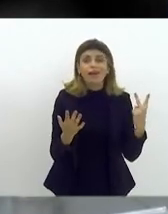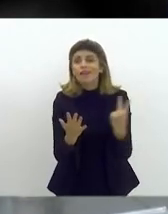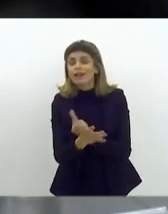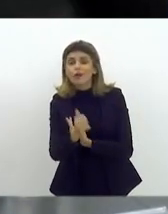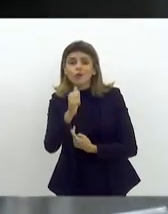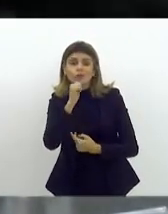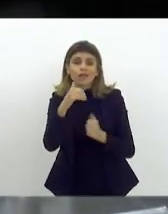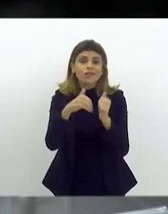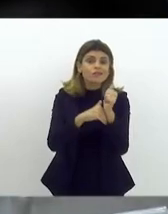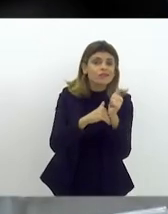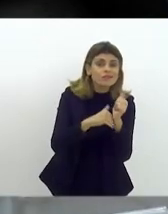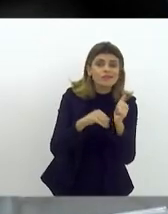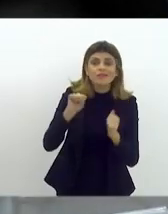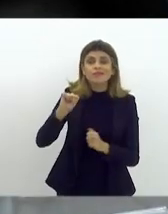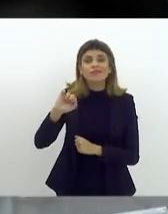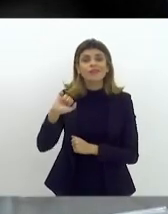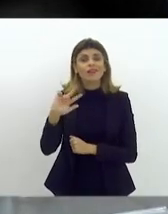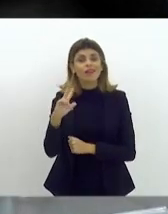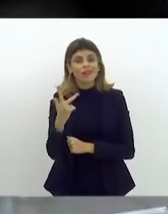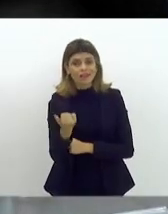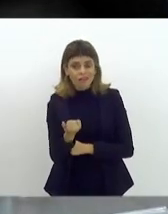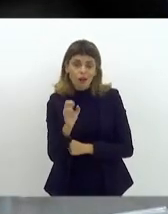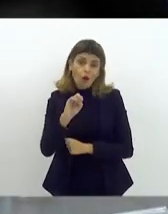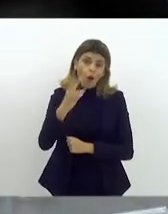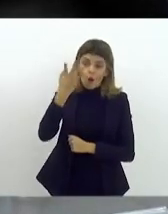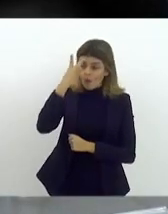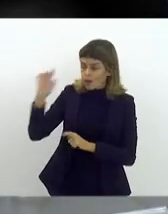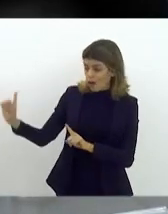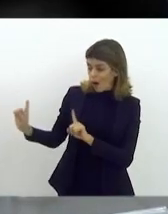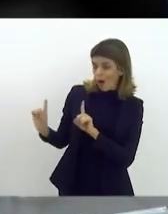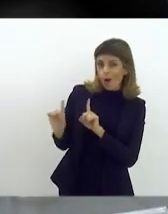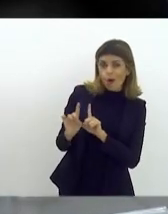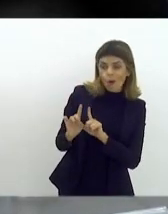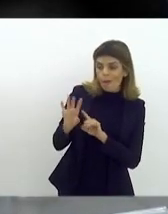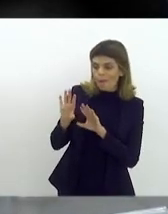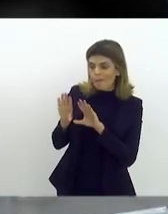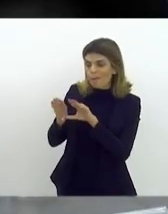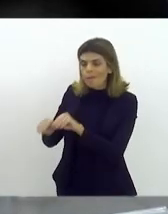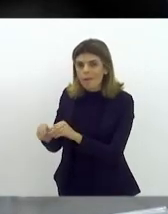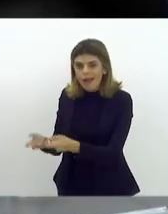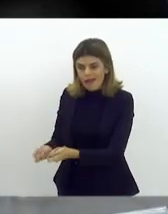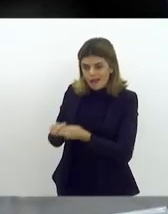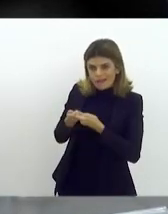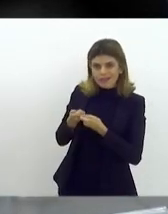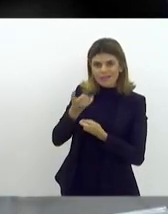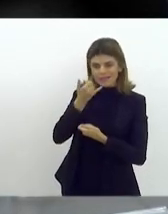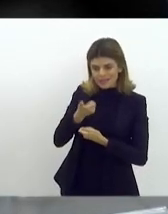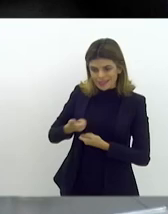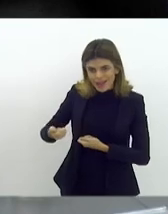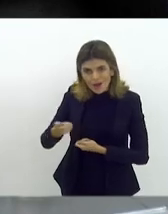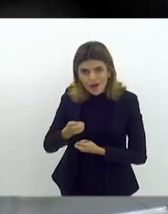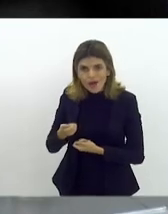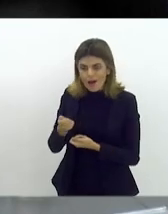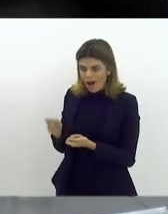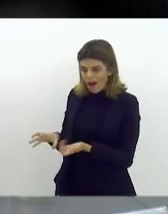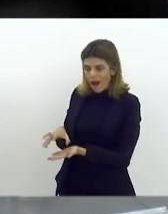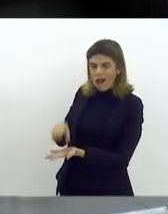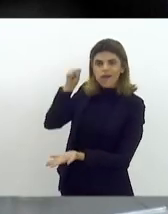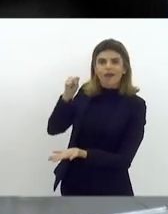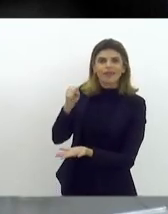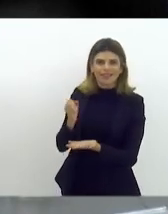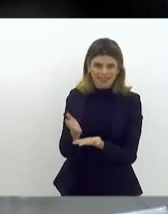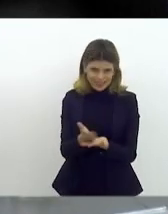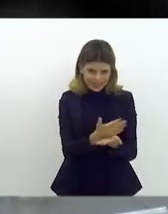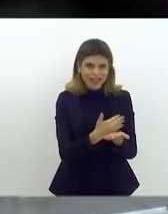senha no dispositivo e sei lá o companheiro vai lá e pega esse aparelho e pega esses dados né então era